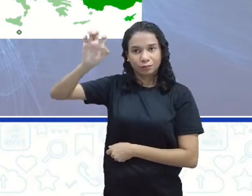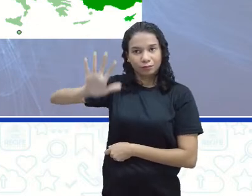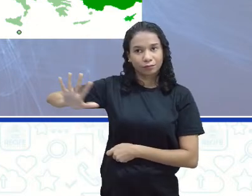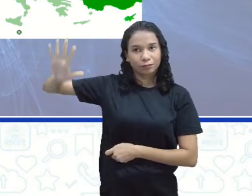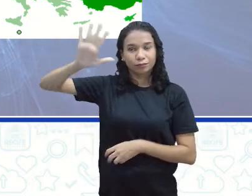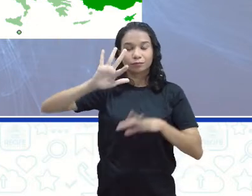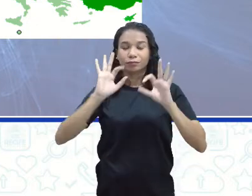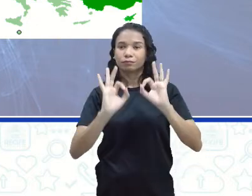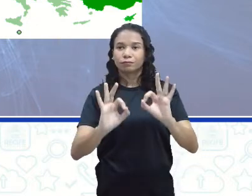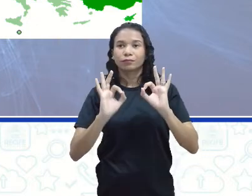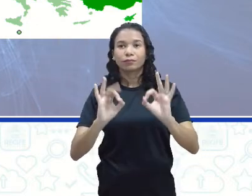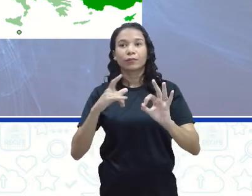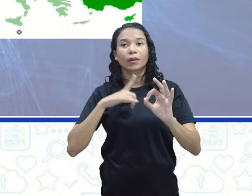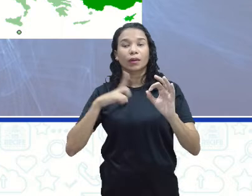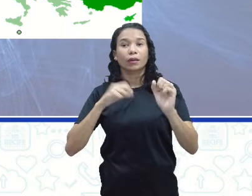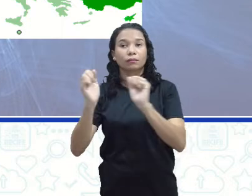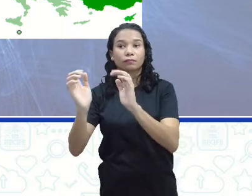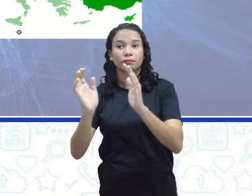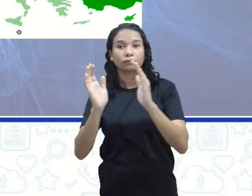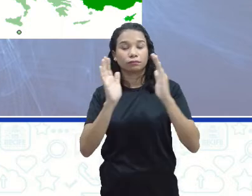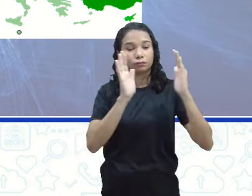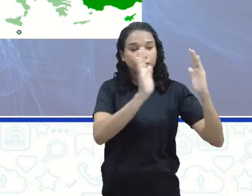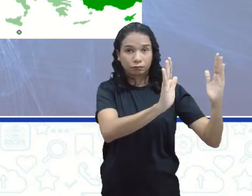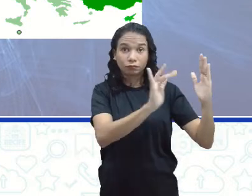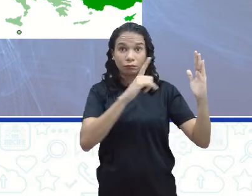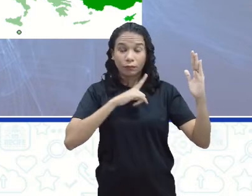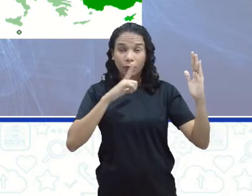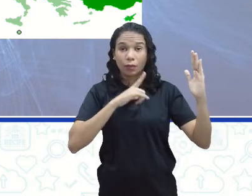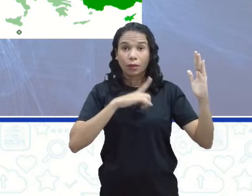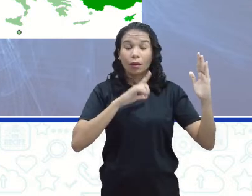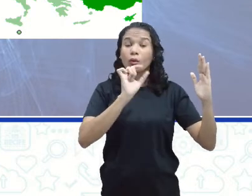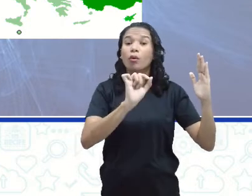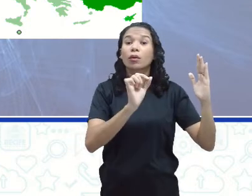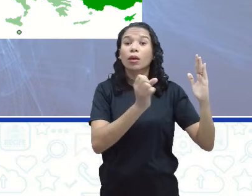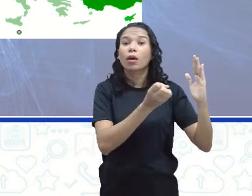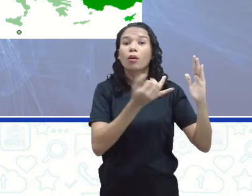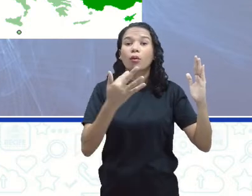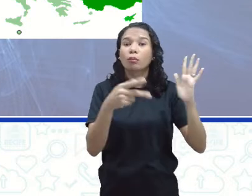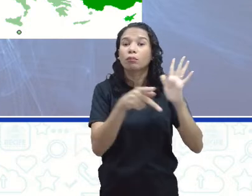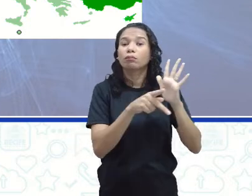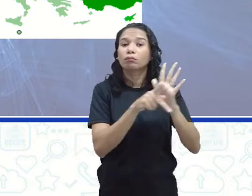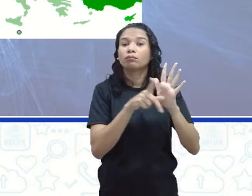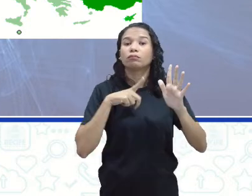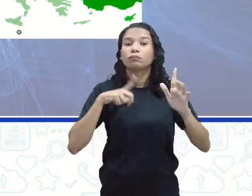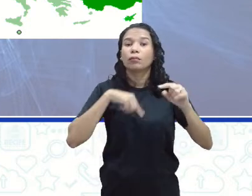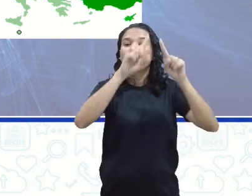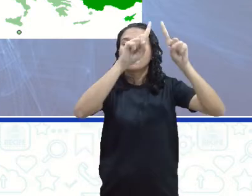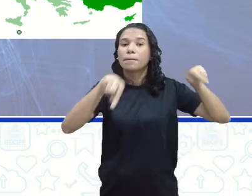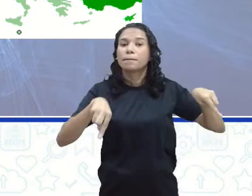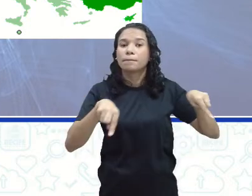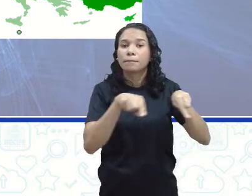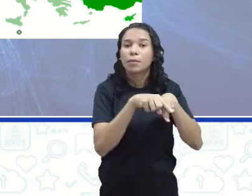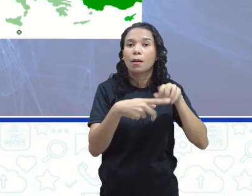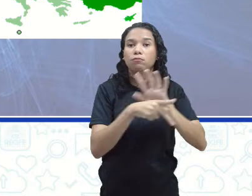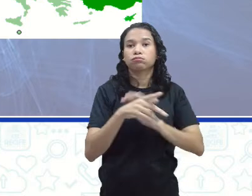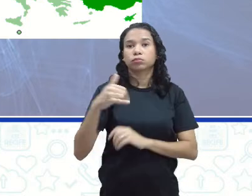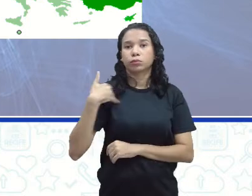continente. A parte aqui, à esquerda, a gente tem um negócio chamado pirâmide